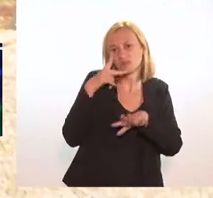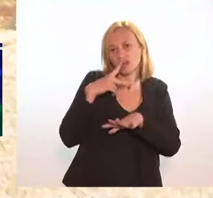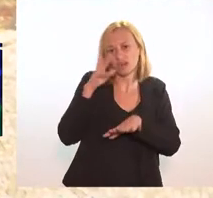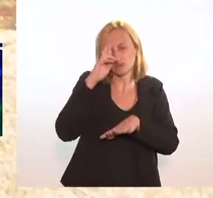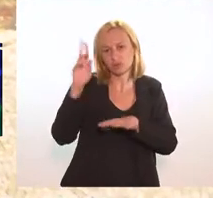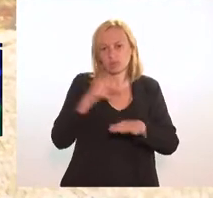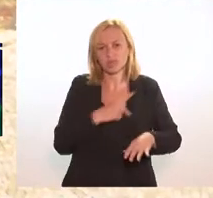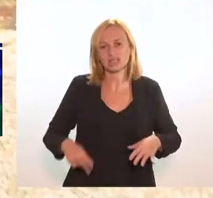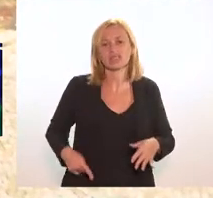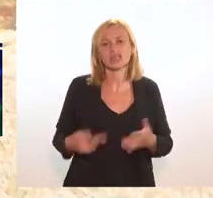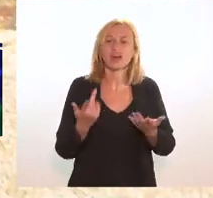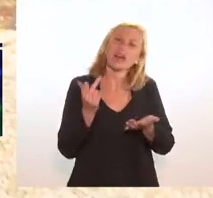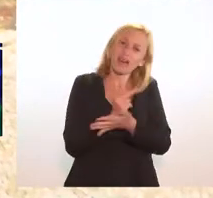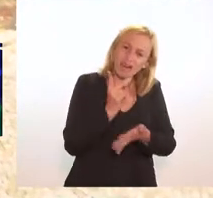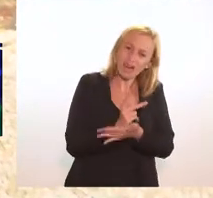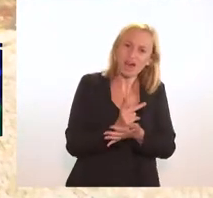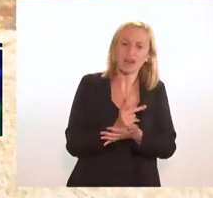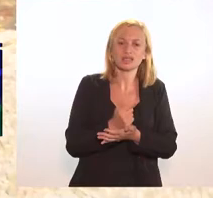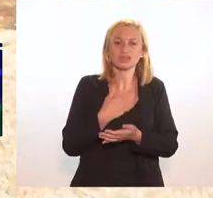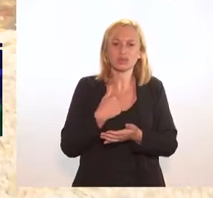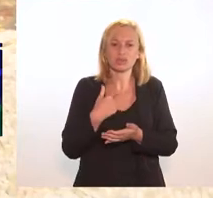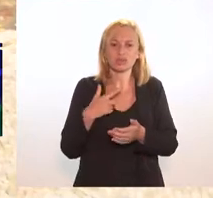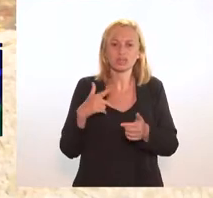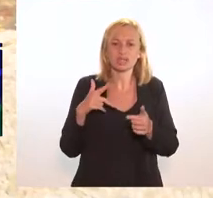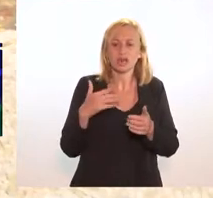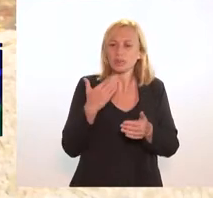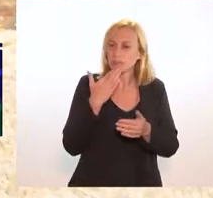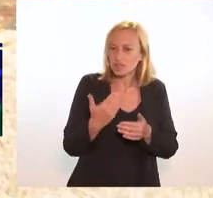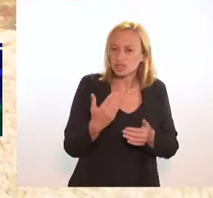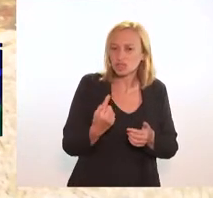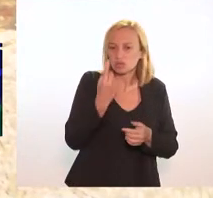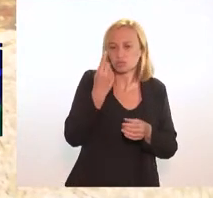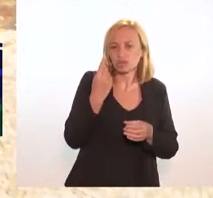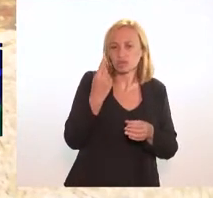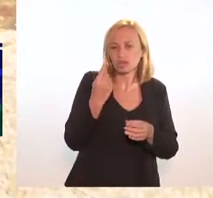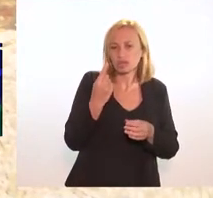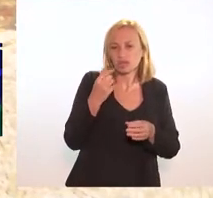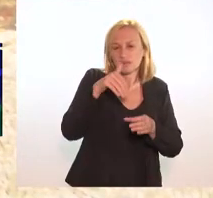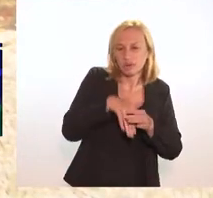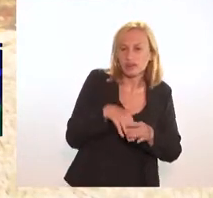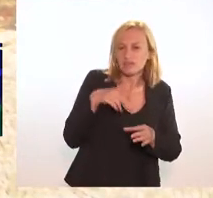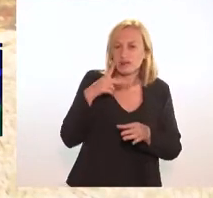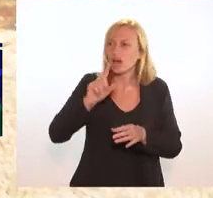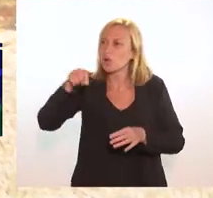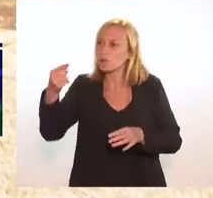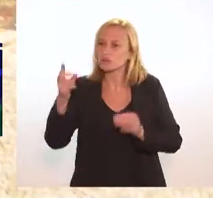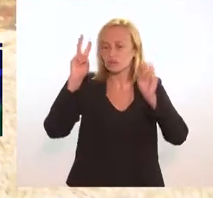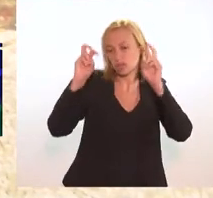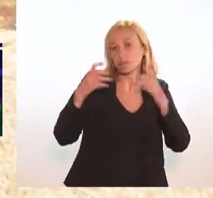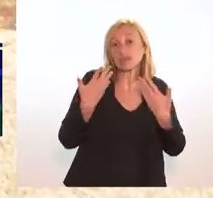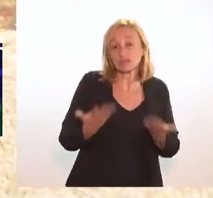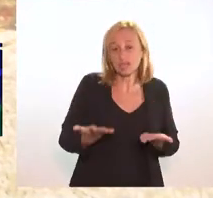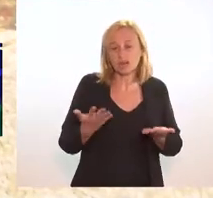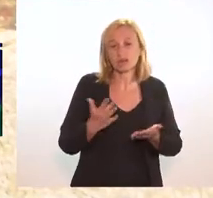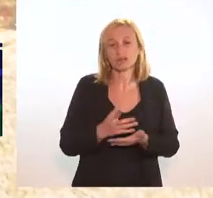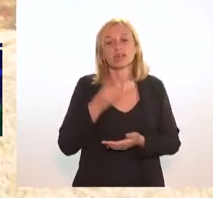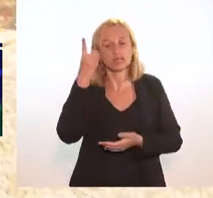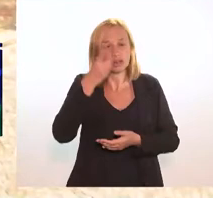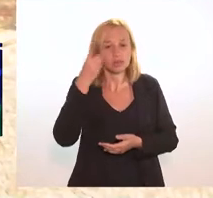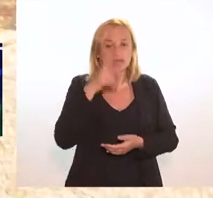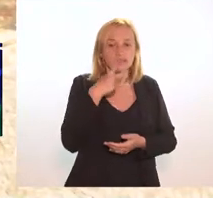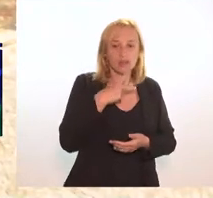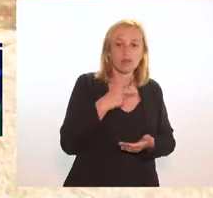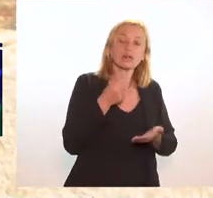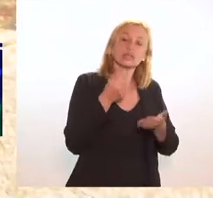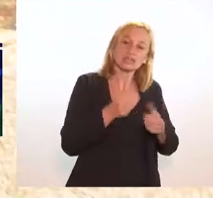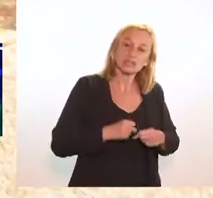e seria uma covardia de nossa parte, uma deslealdade pedir uma declaração de voto para falar de outro tema. Então, a deputada que me antecedeu